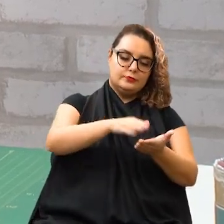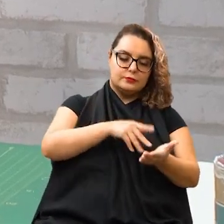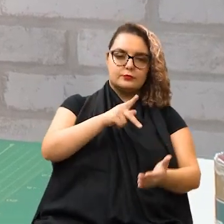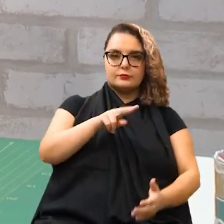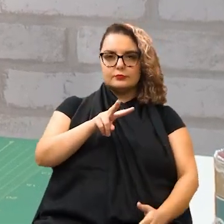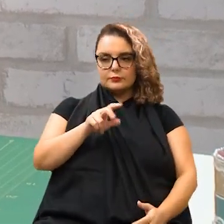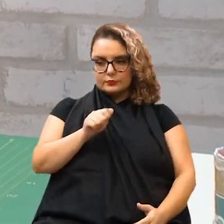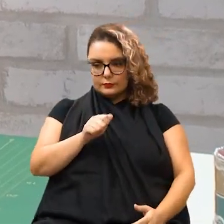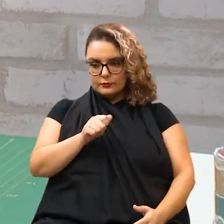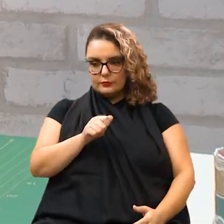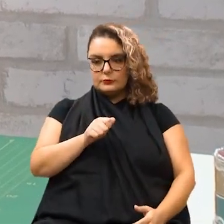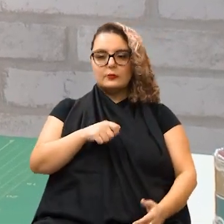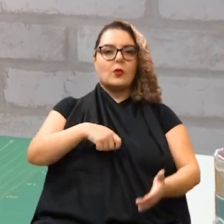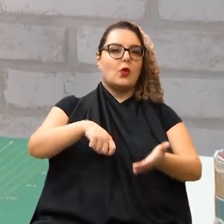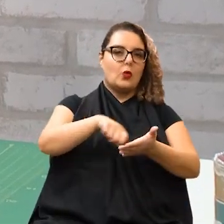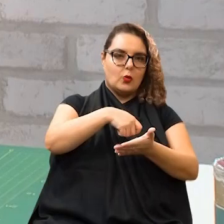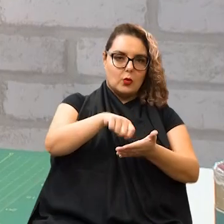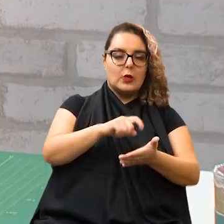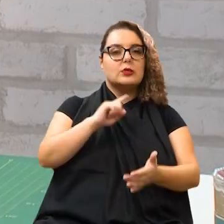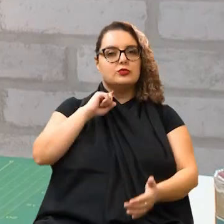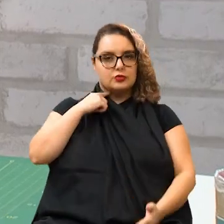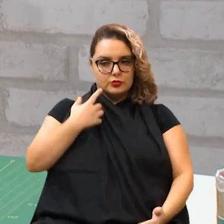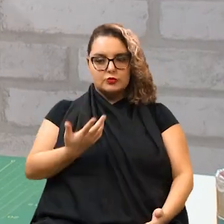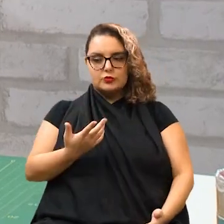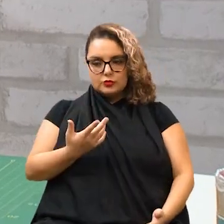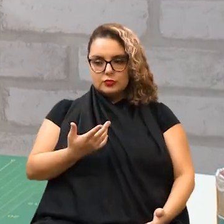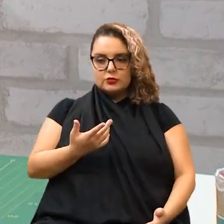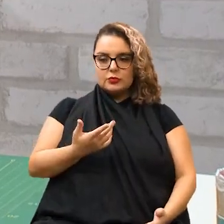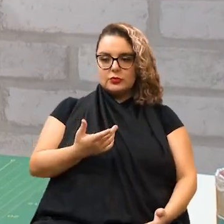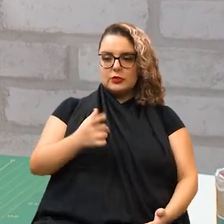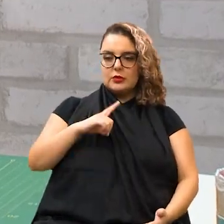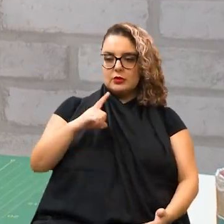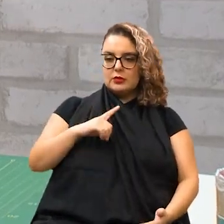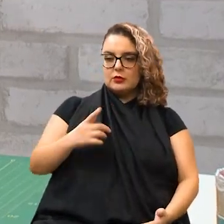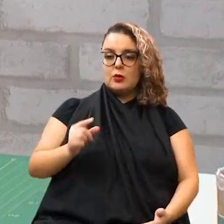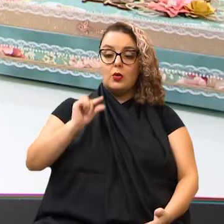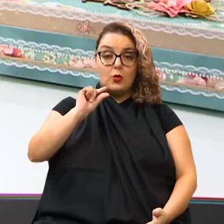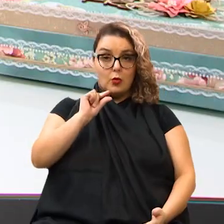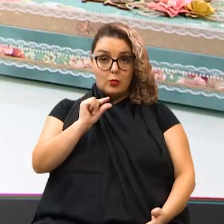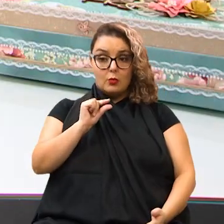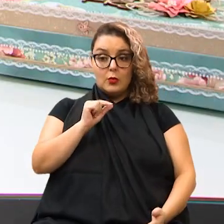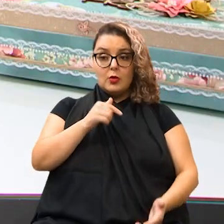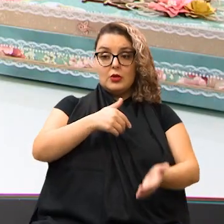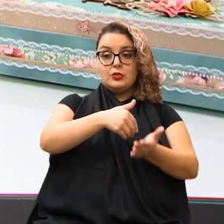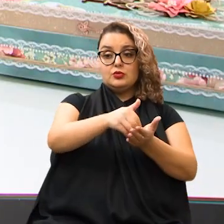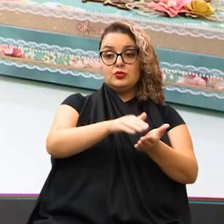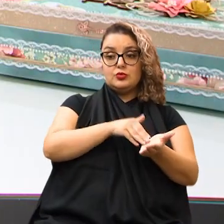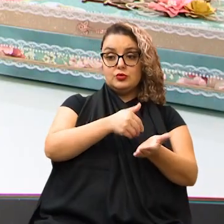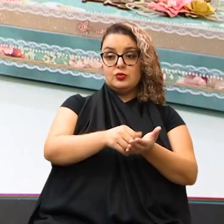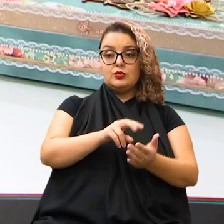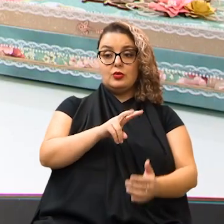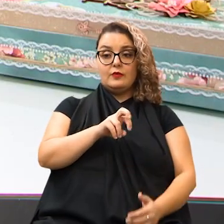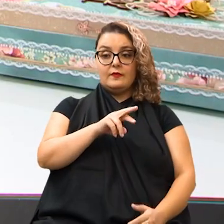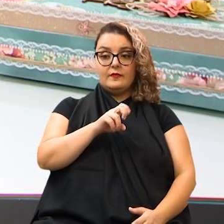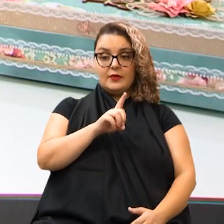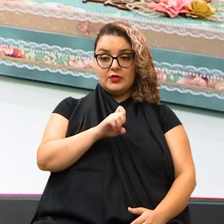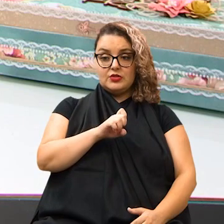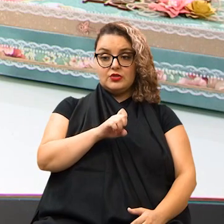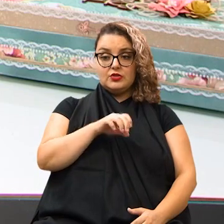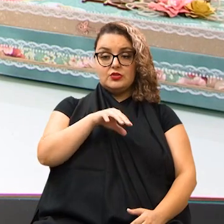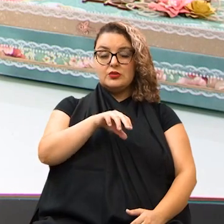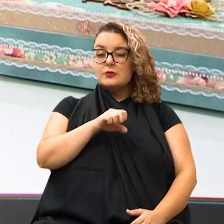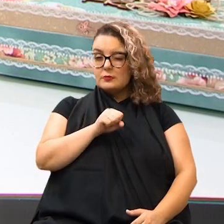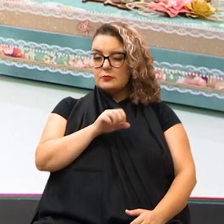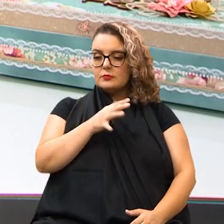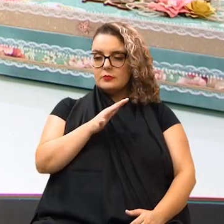aqui com a minha tinta PVA branca, o meu mesmo rolinho que já estava sujo. Sim. E eu tenho aqui um pouquinho de uma tinta verde.